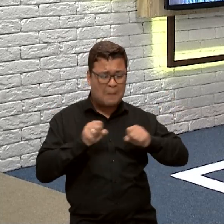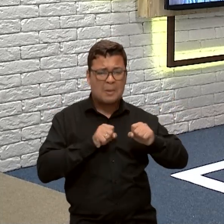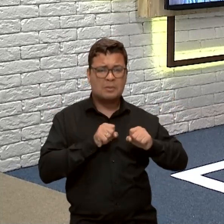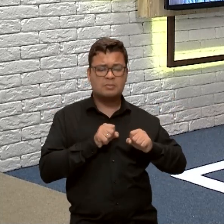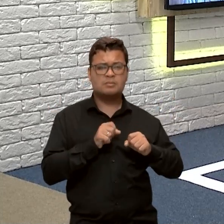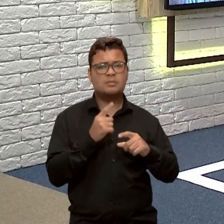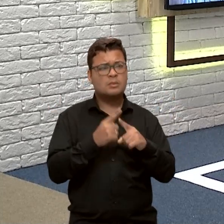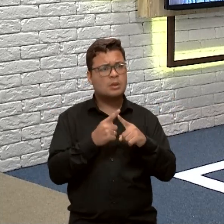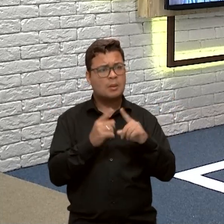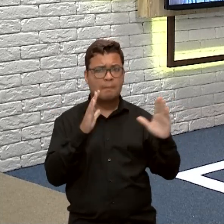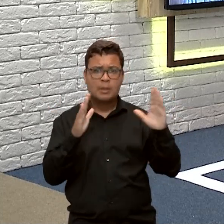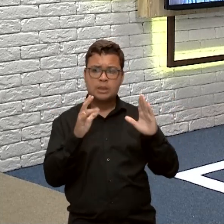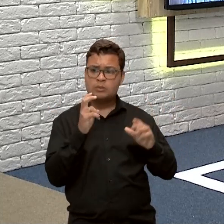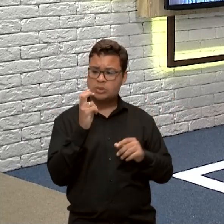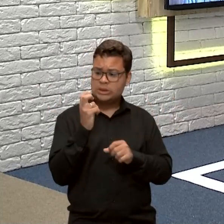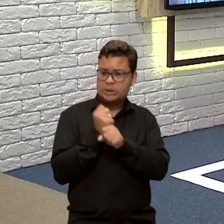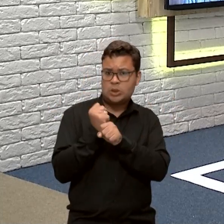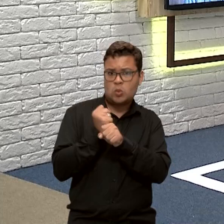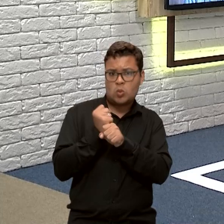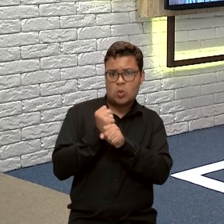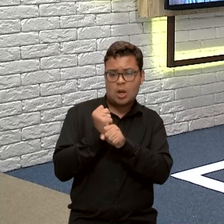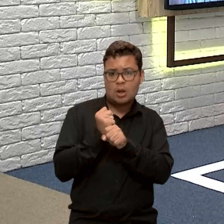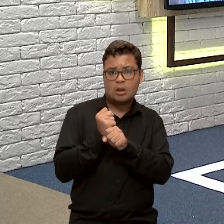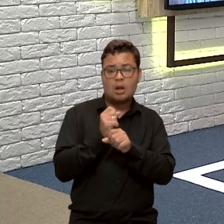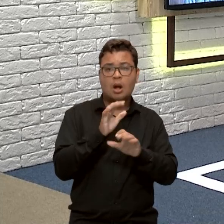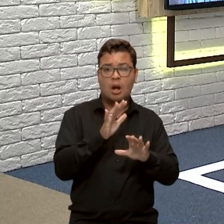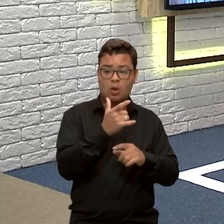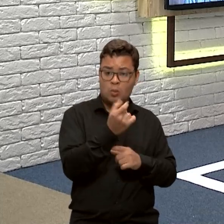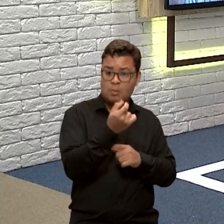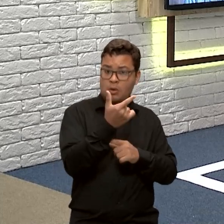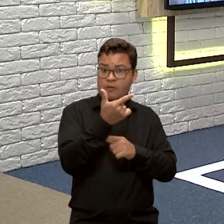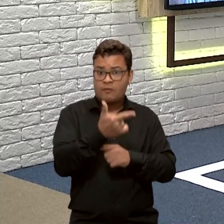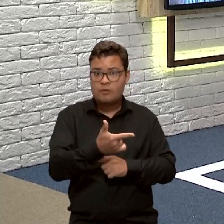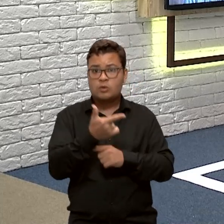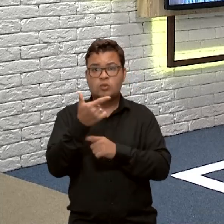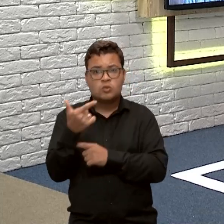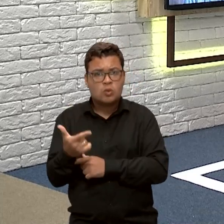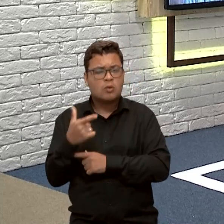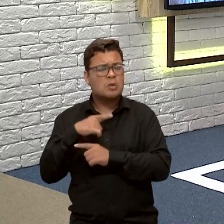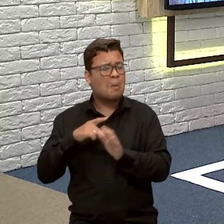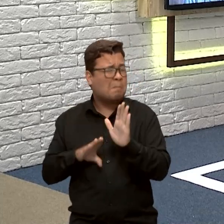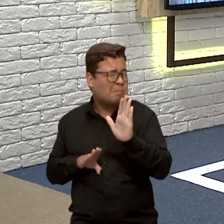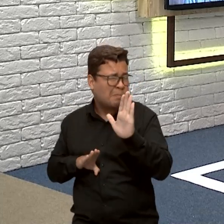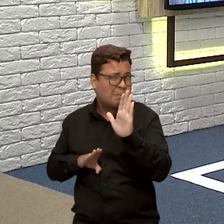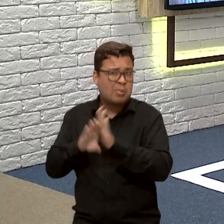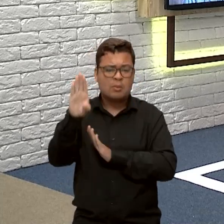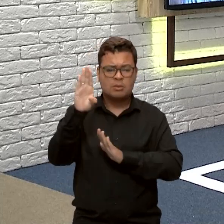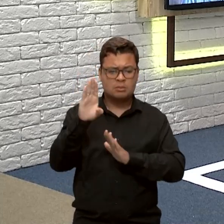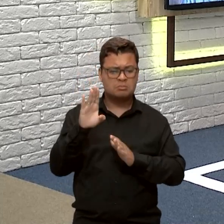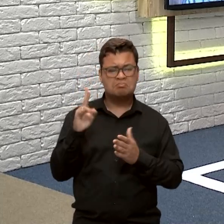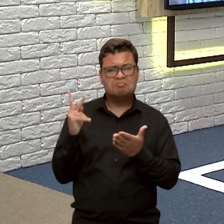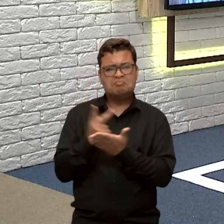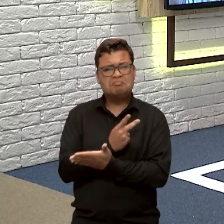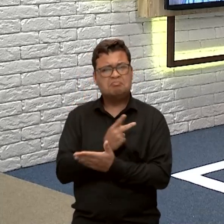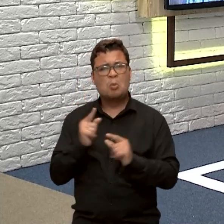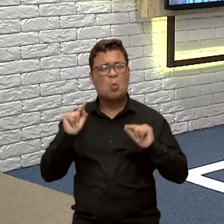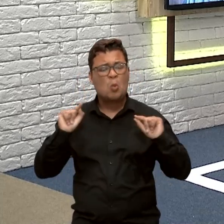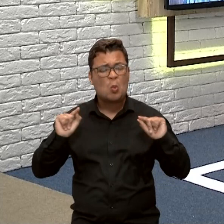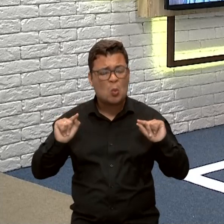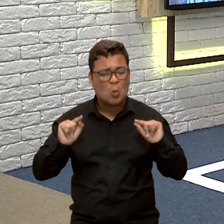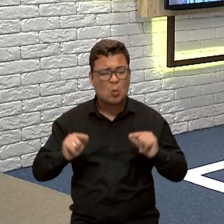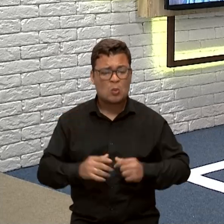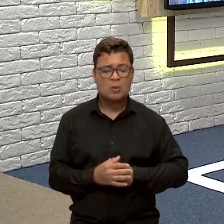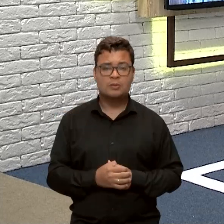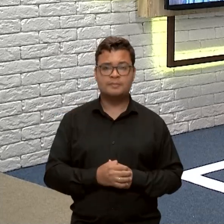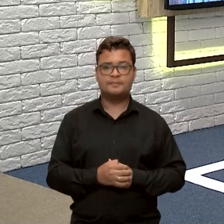da dengue, né? Nesse caso, desse dado que a gente está citando. O senhor poderia tentar explicar para a gente por que está aumentando assim esses